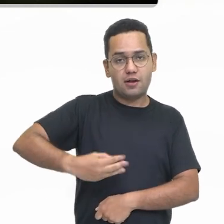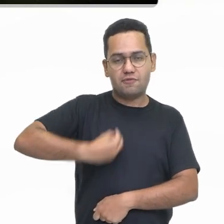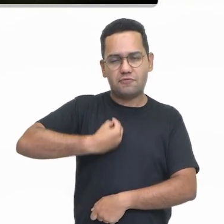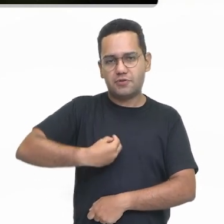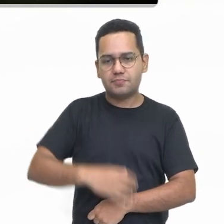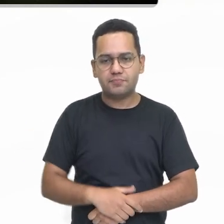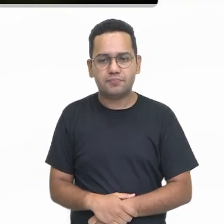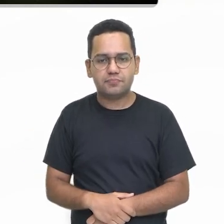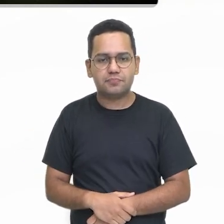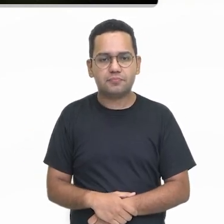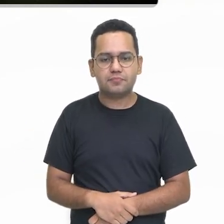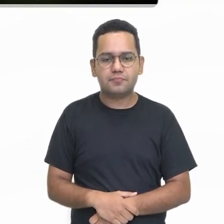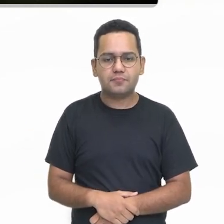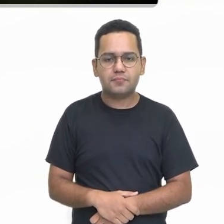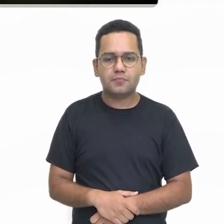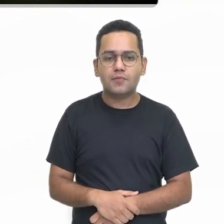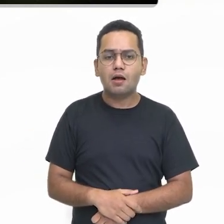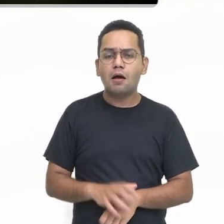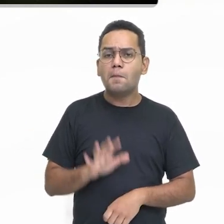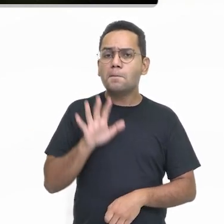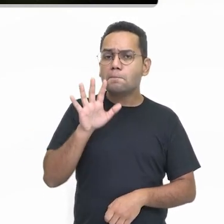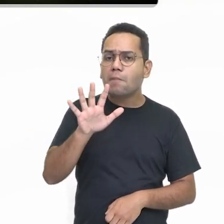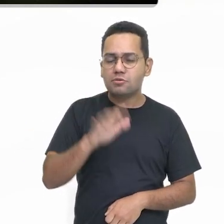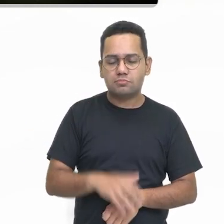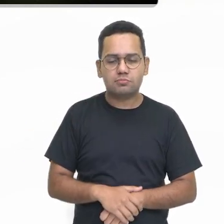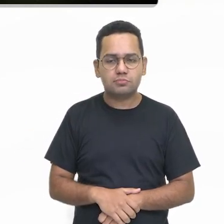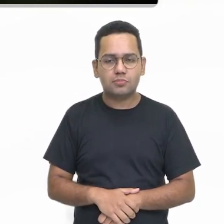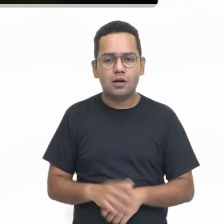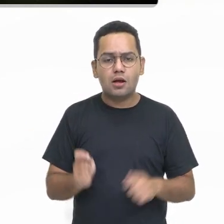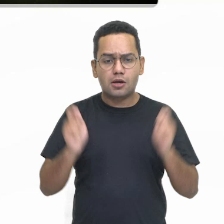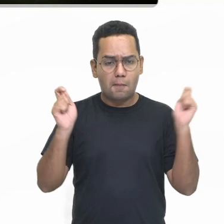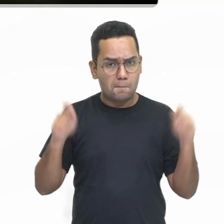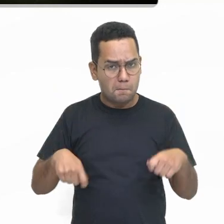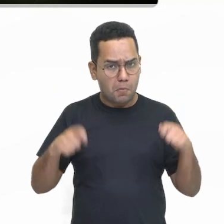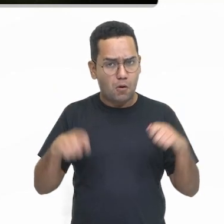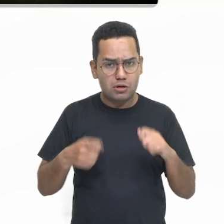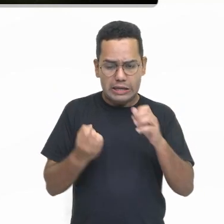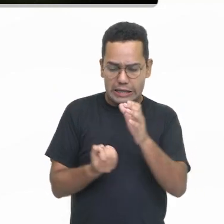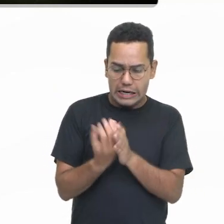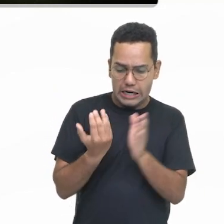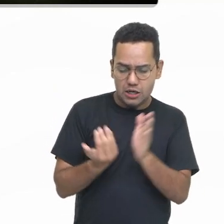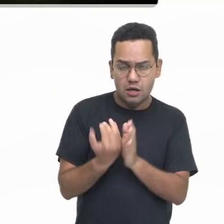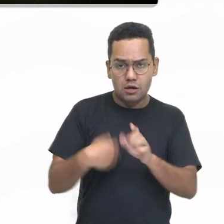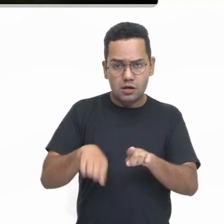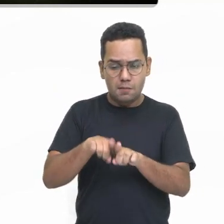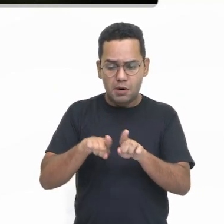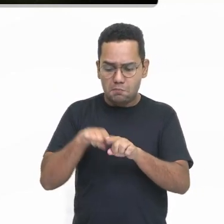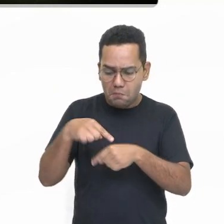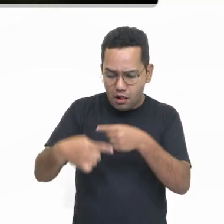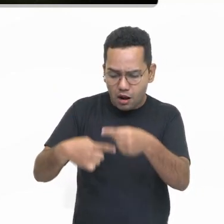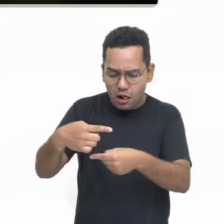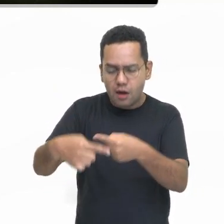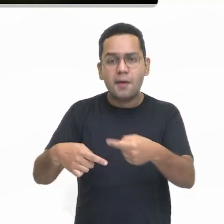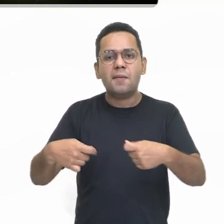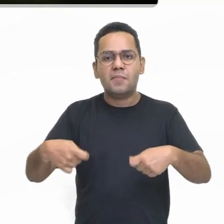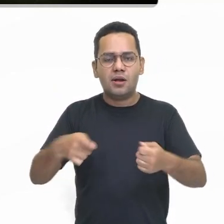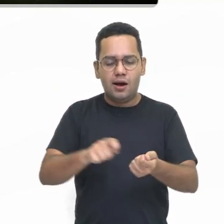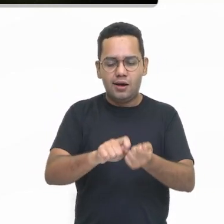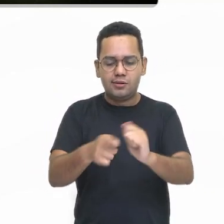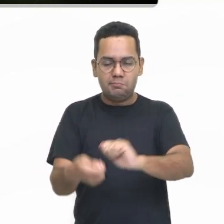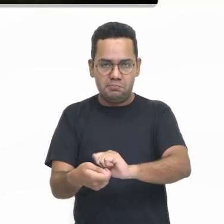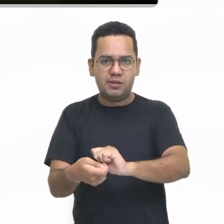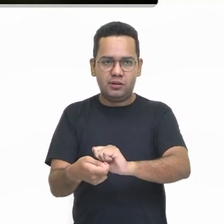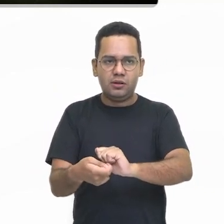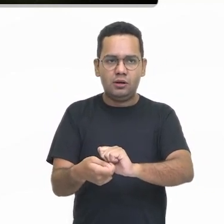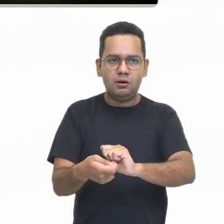porque para que eles possam sobreviver e reproduzir eles eh eh precisam se adaptar às